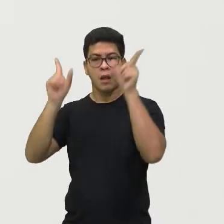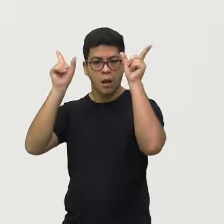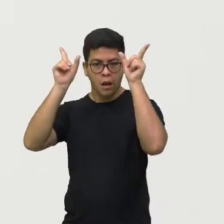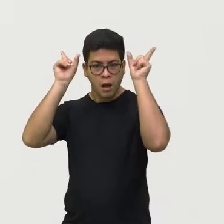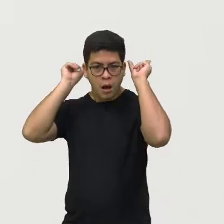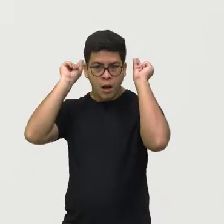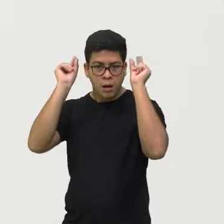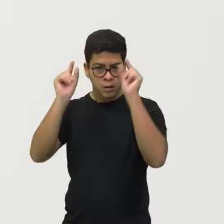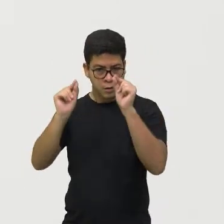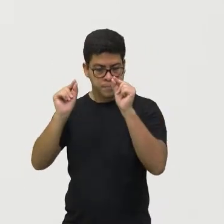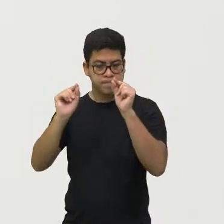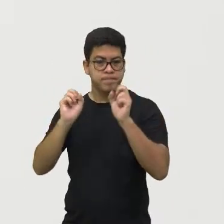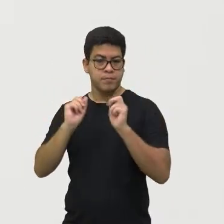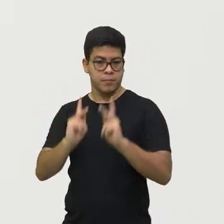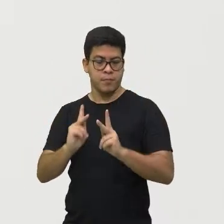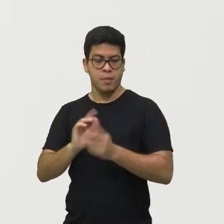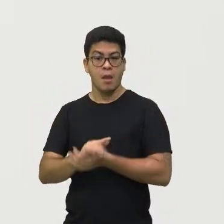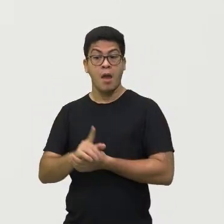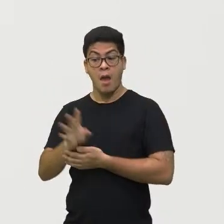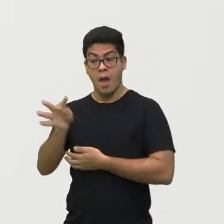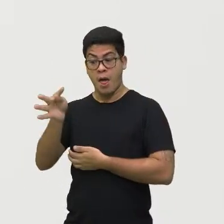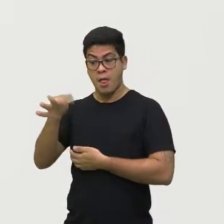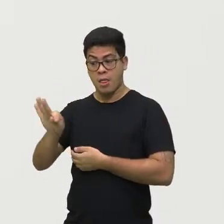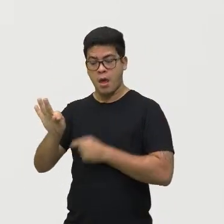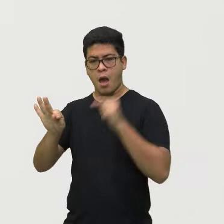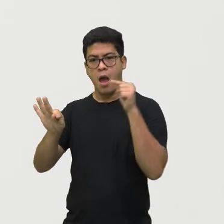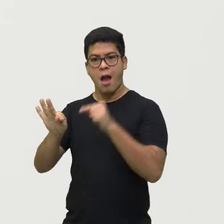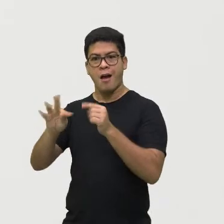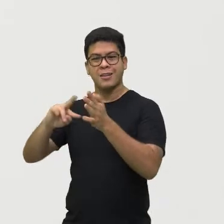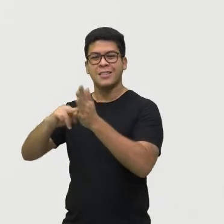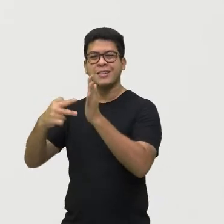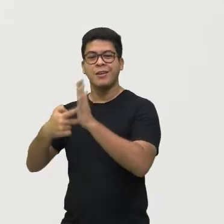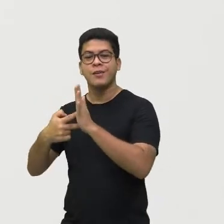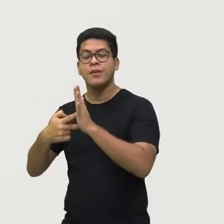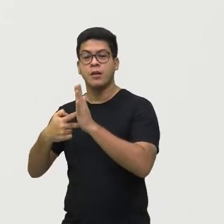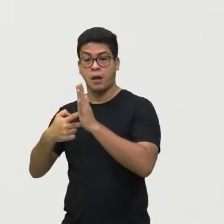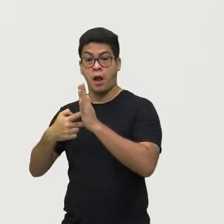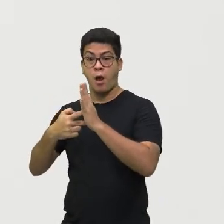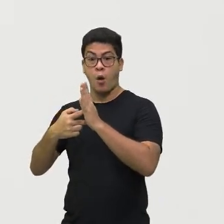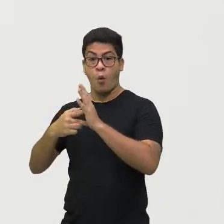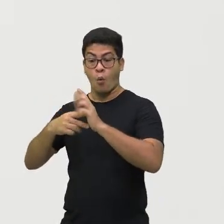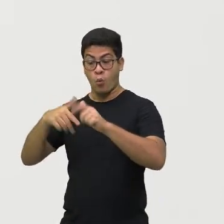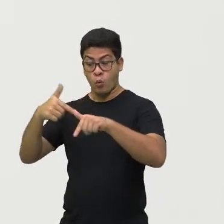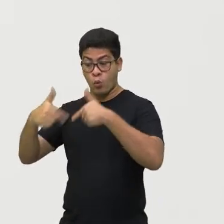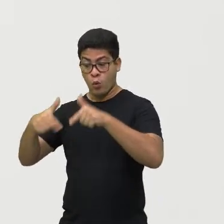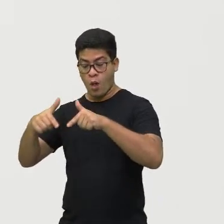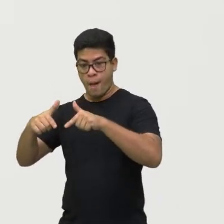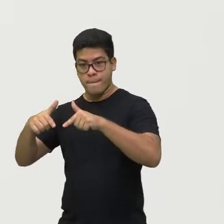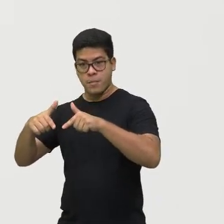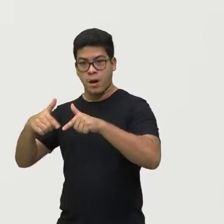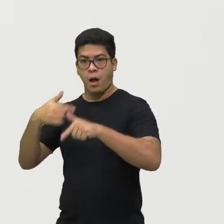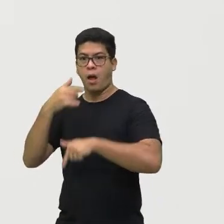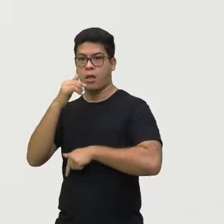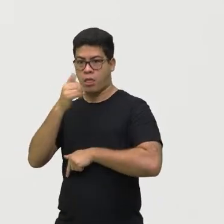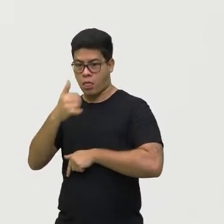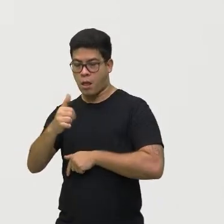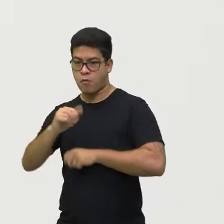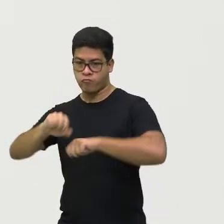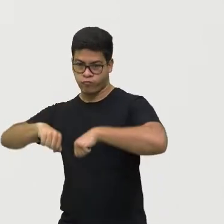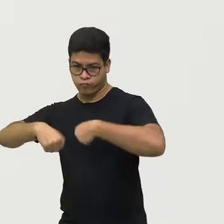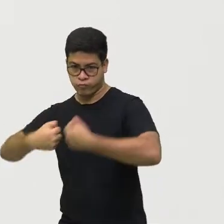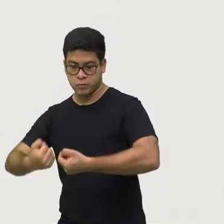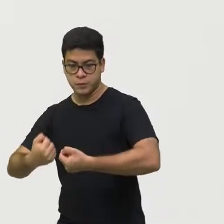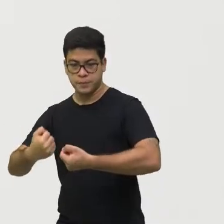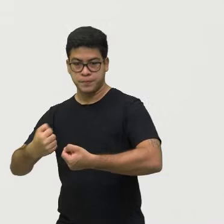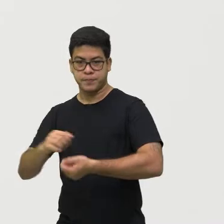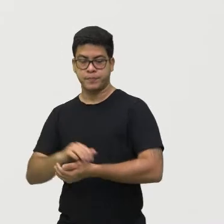a carga elétrica, e VA menos VB é a diferença de potencial elétrico entre os dois pontos em que a carga